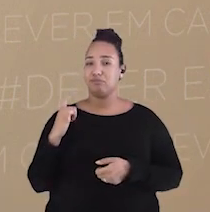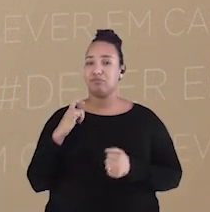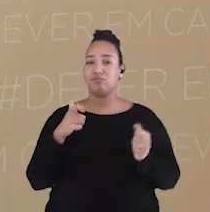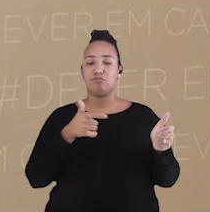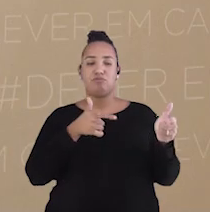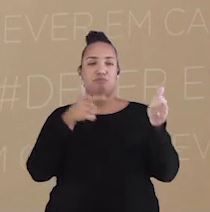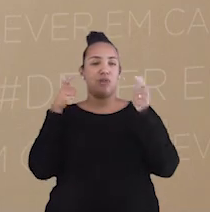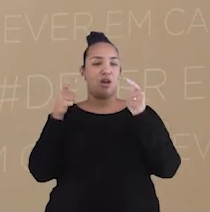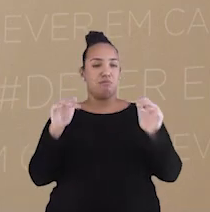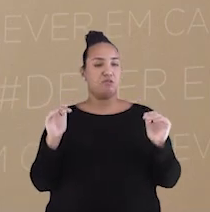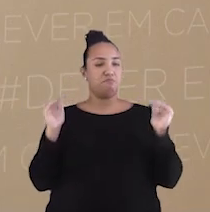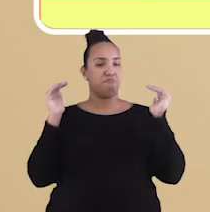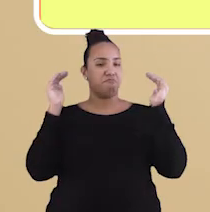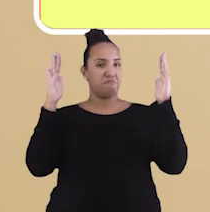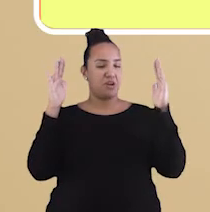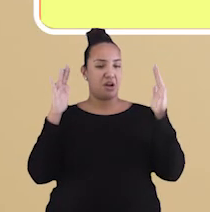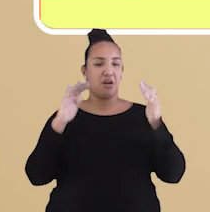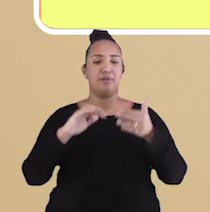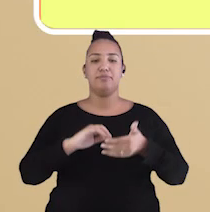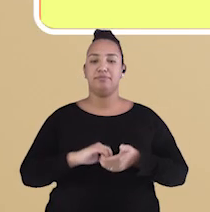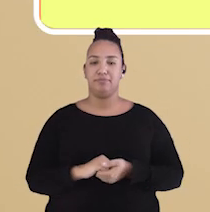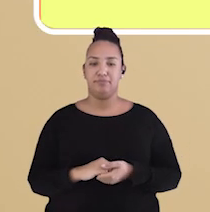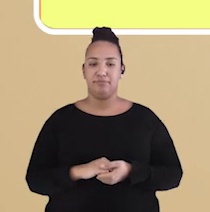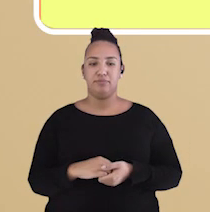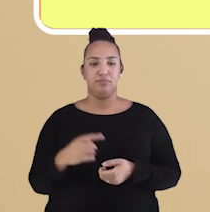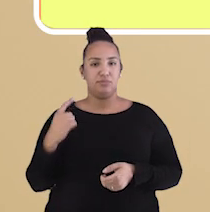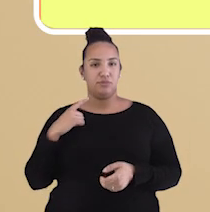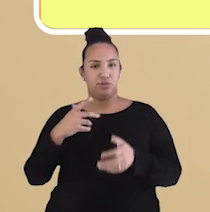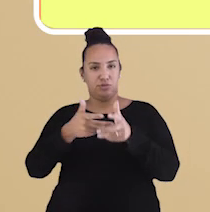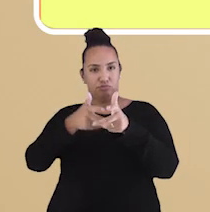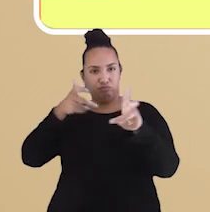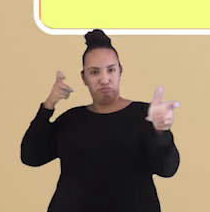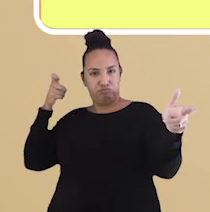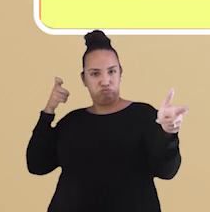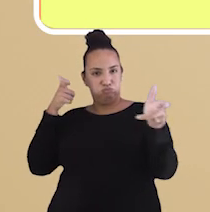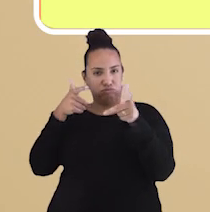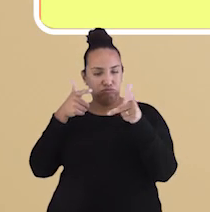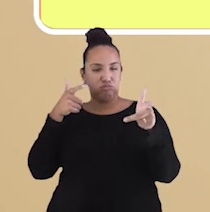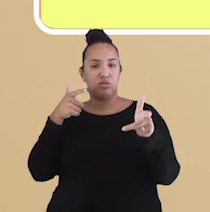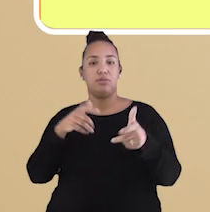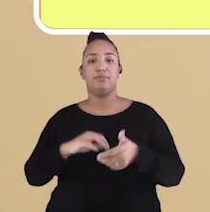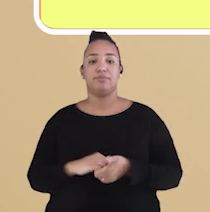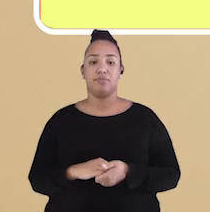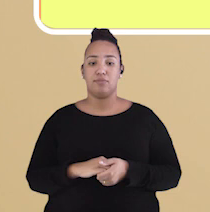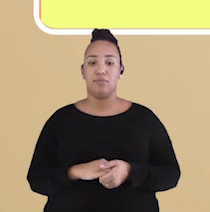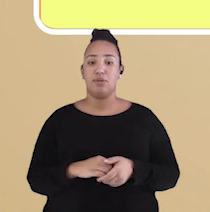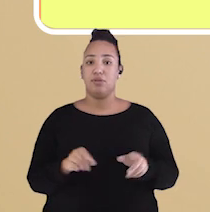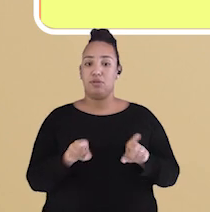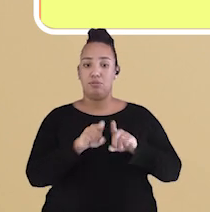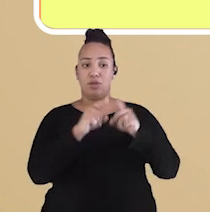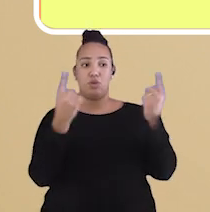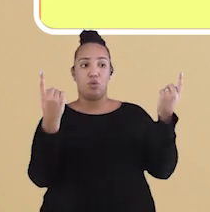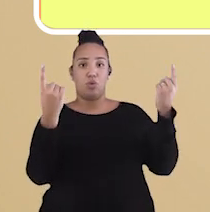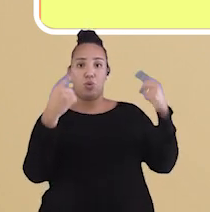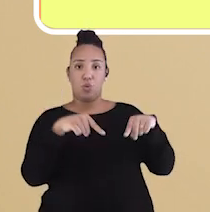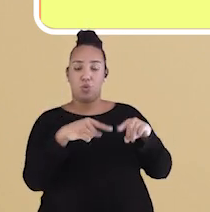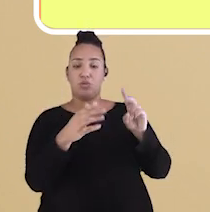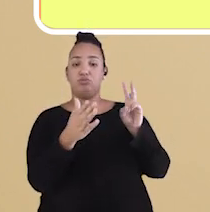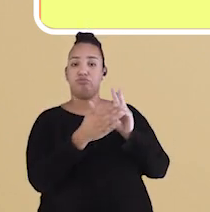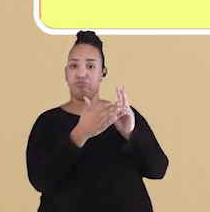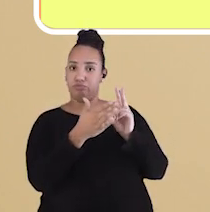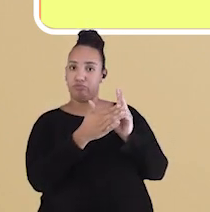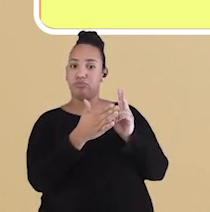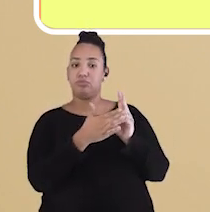armas muito superiores. Os espanhóis possuíam armas de fogo e canhões, enquanto os indígenas apenas flechas